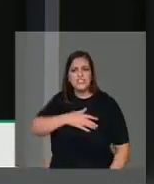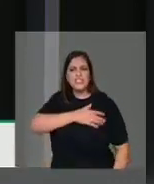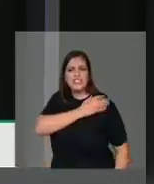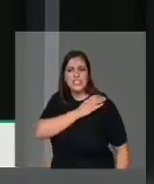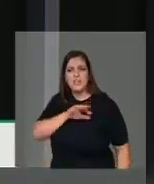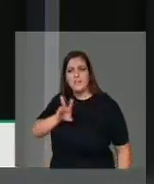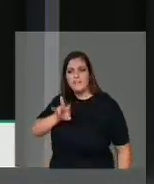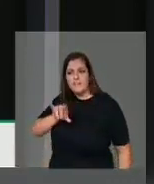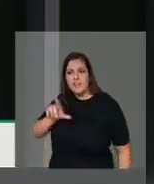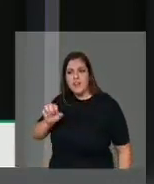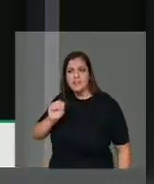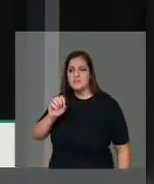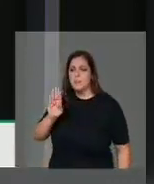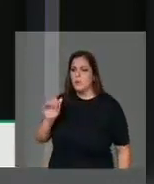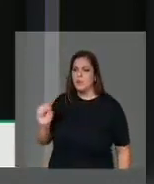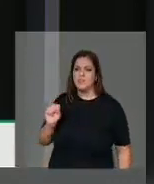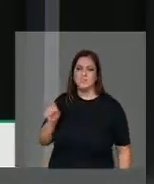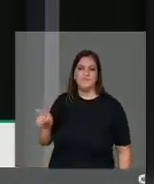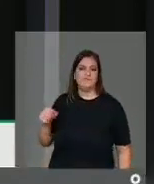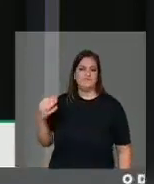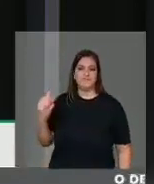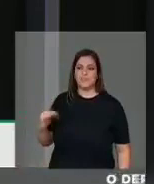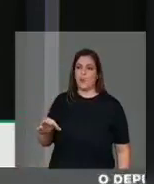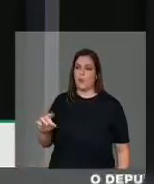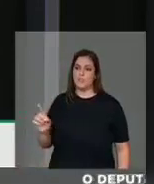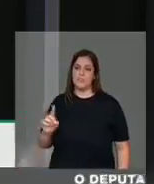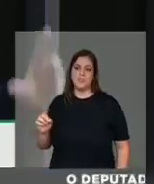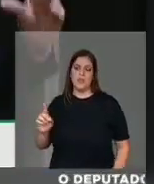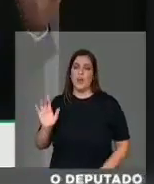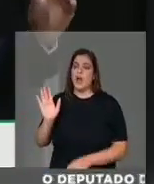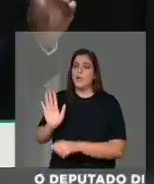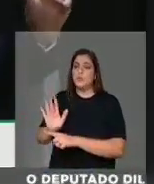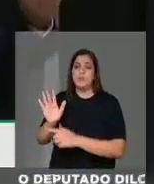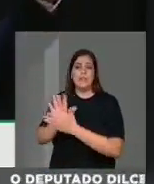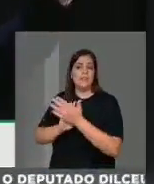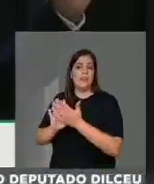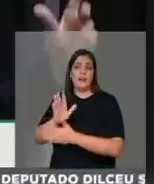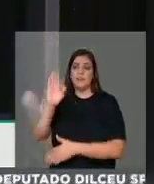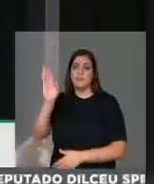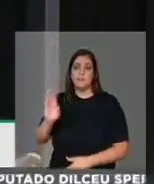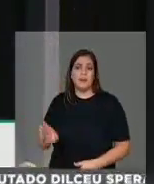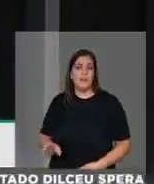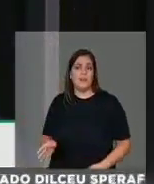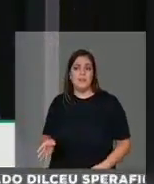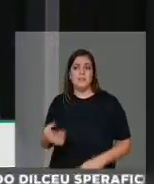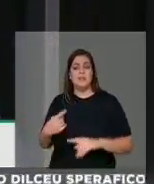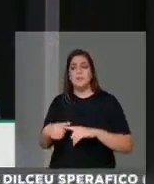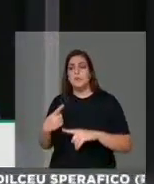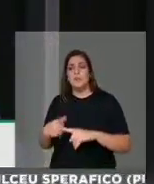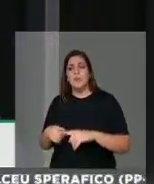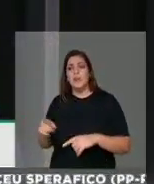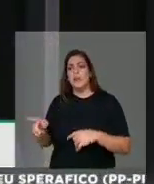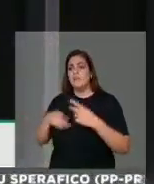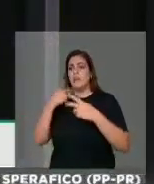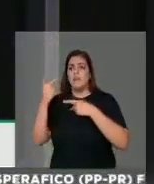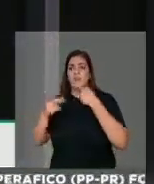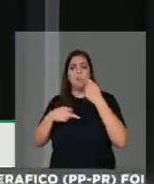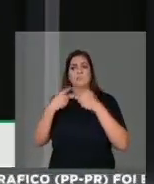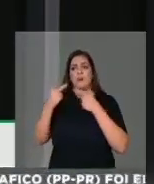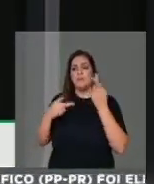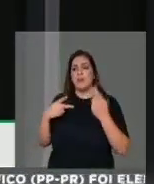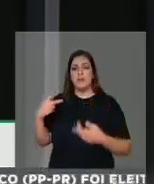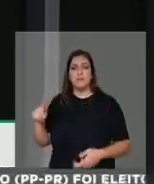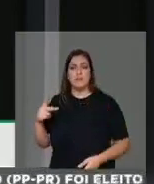que ele não prestou um serviço à nação quando coloca sob uma certa análise